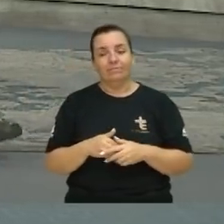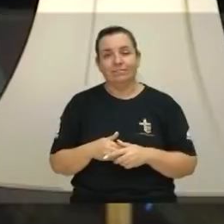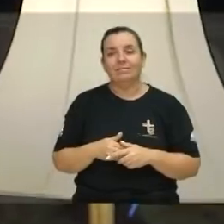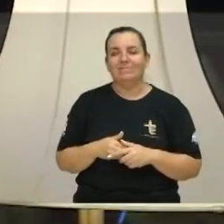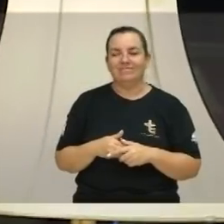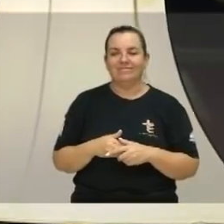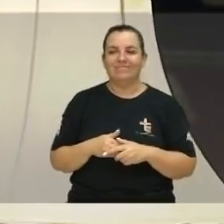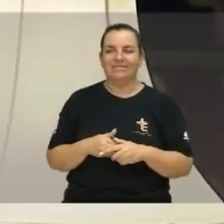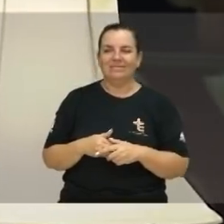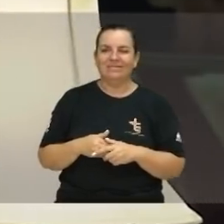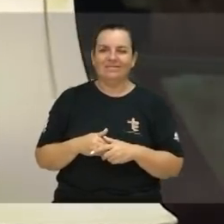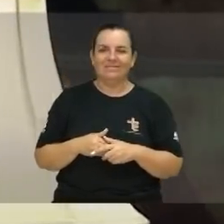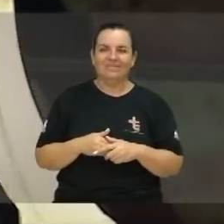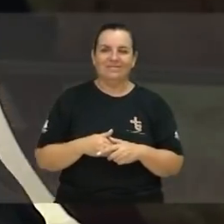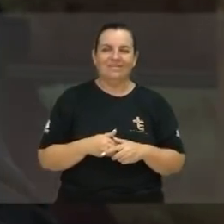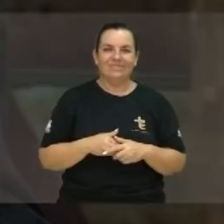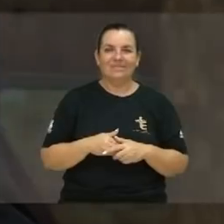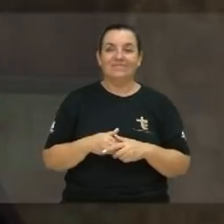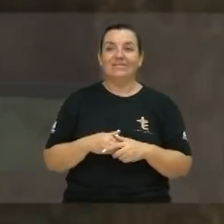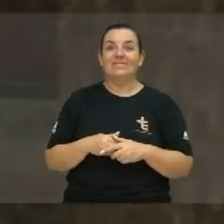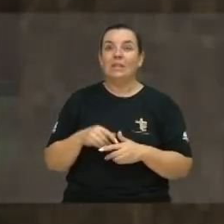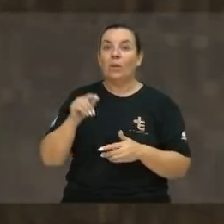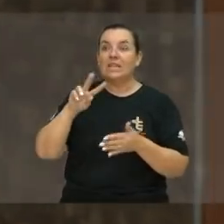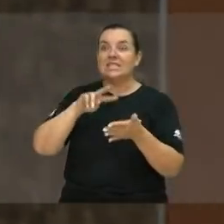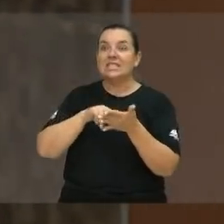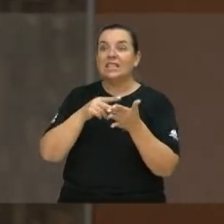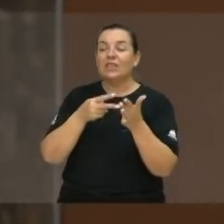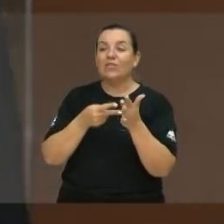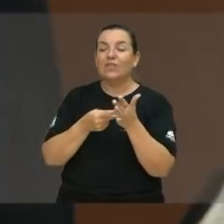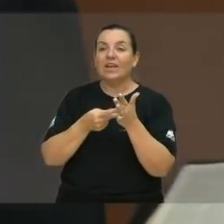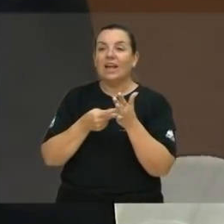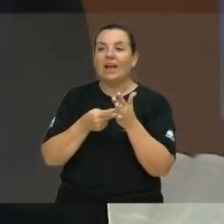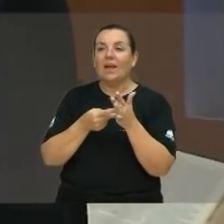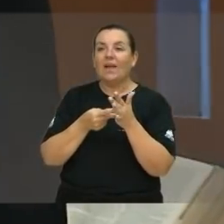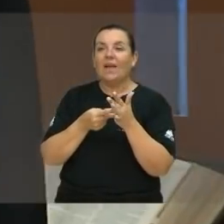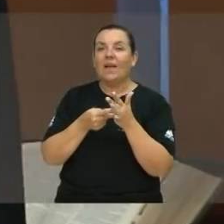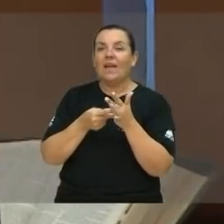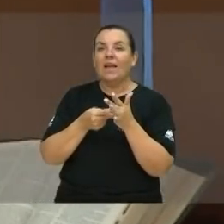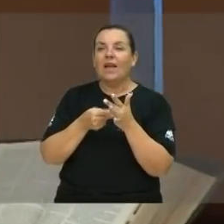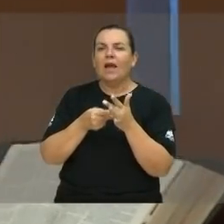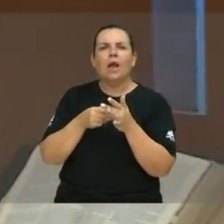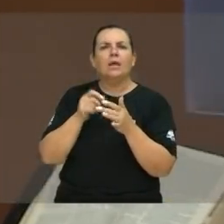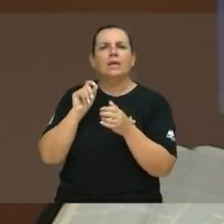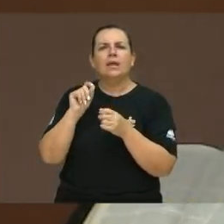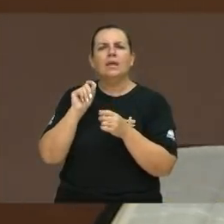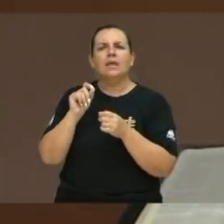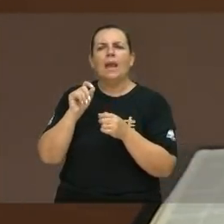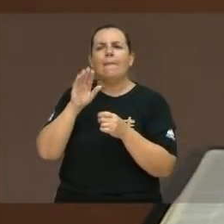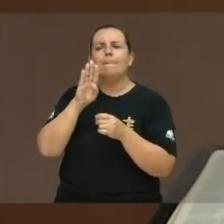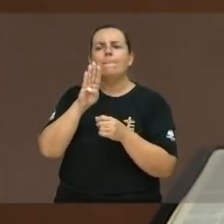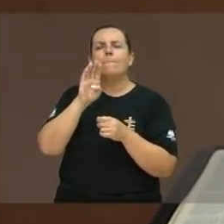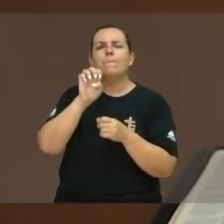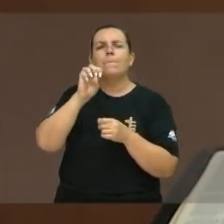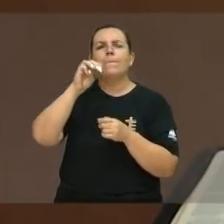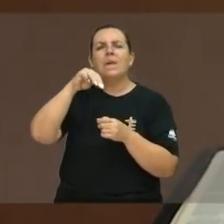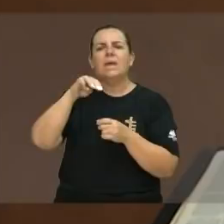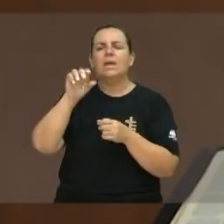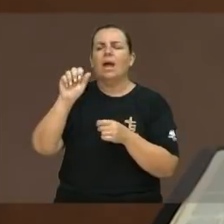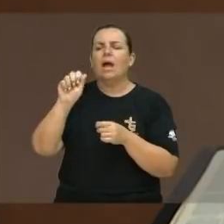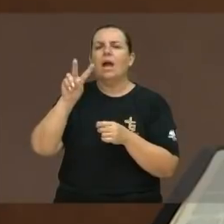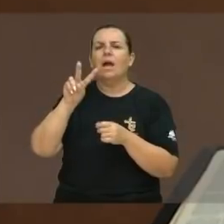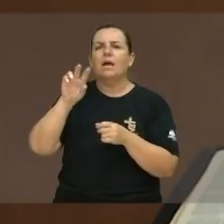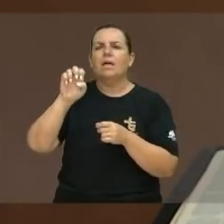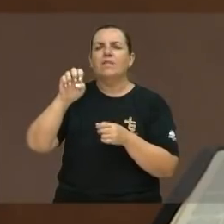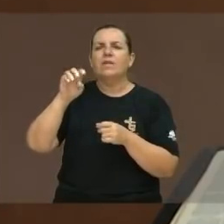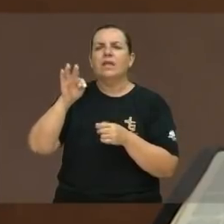sereis a bem-aventurança significa bem aventurado quem é é aquele